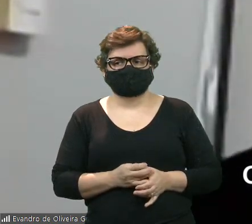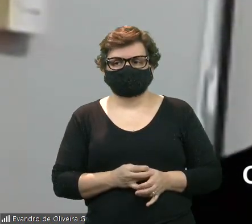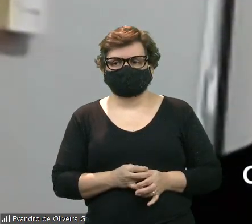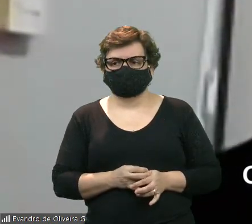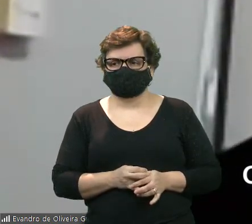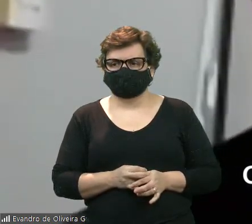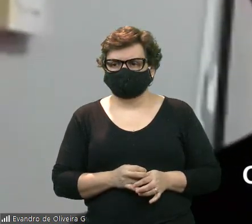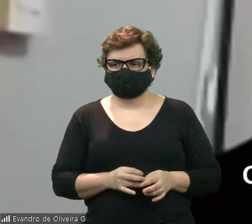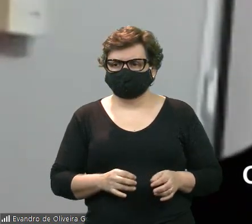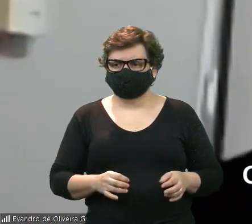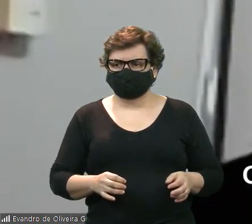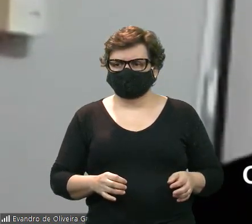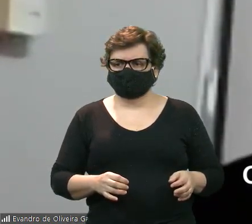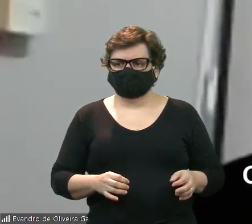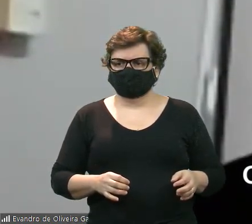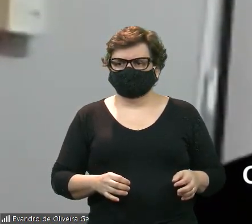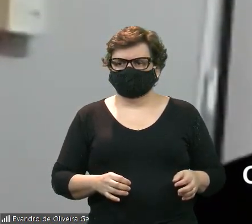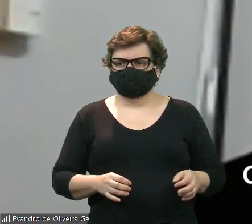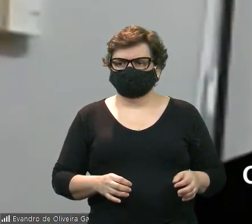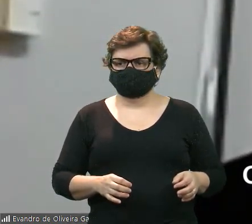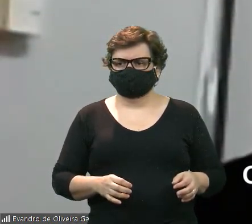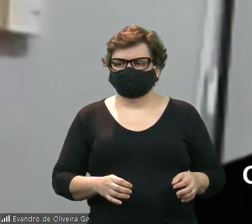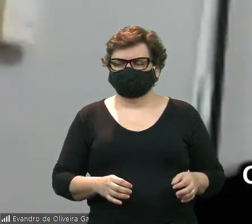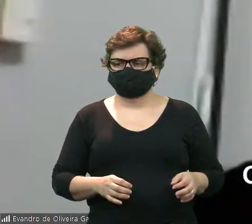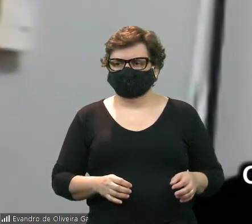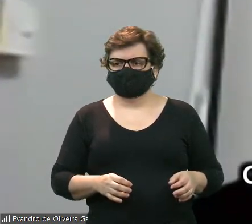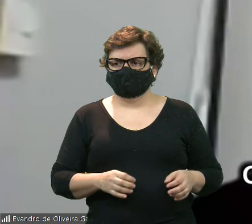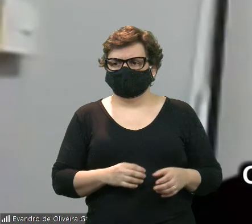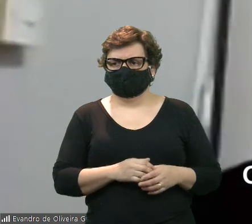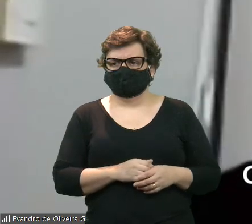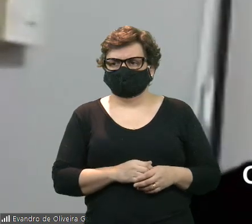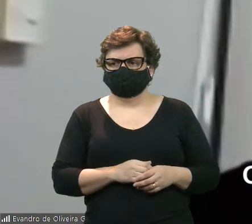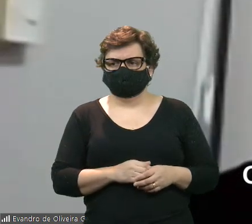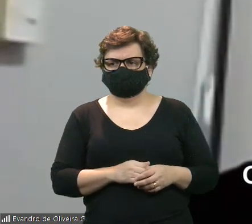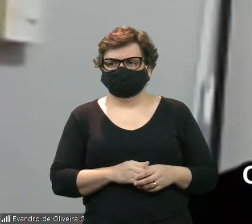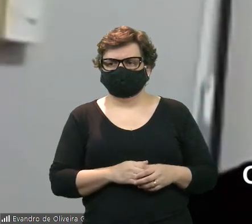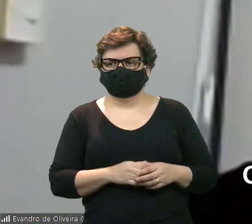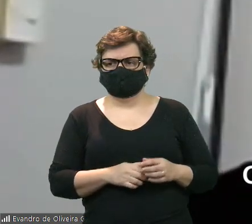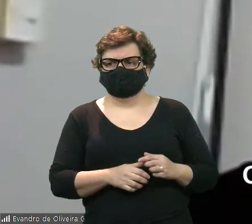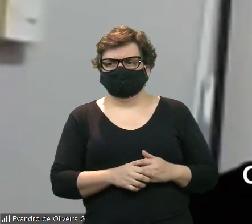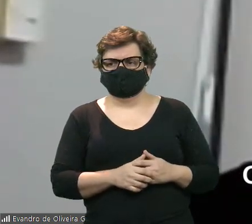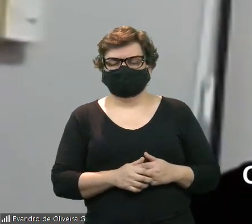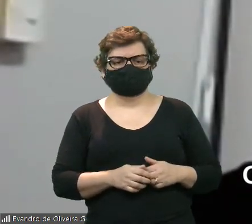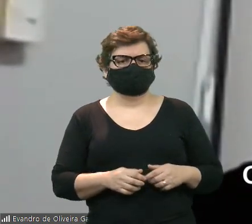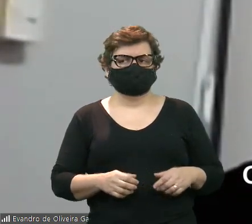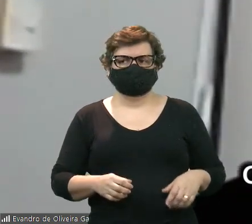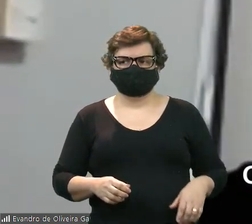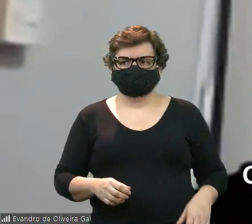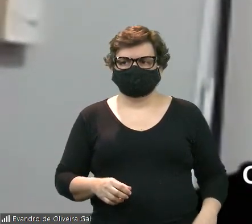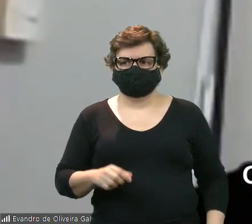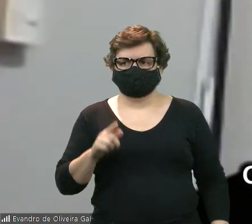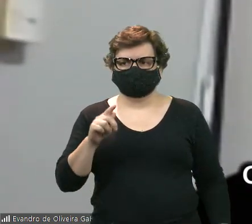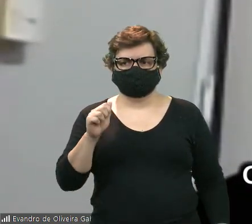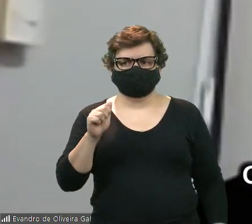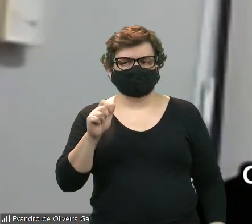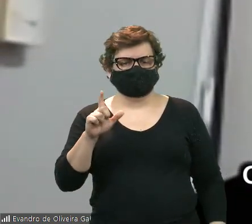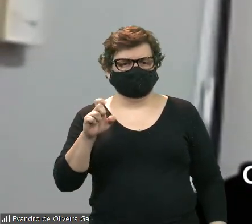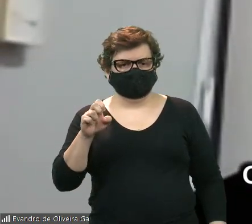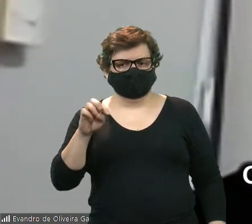oportunidade que estou tendo aqui via computador, mas quero vir aqui parabenizar a Prefeitura Municipal de Marília através do nosso prefeito Daniel